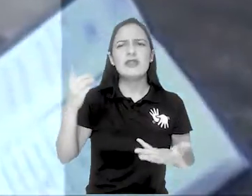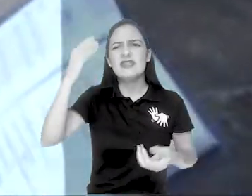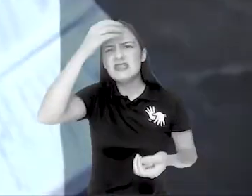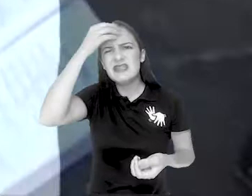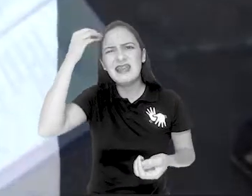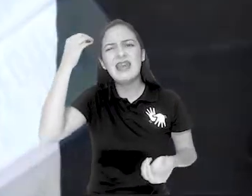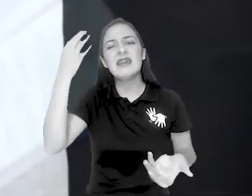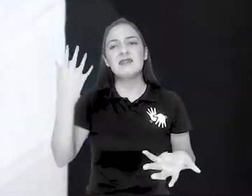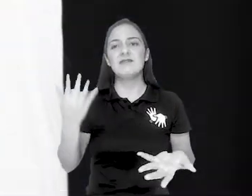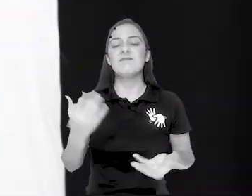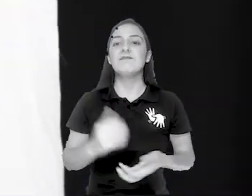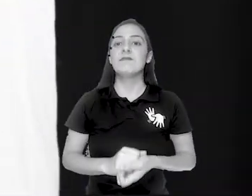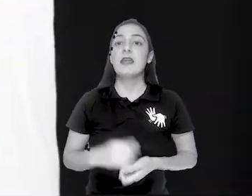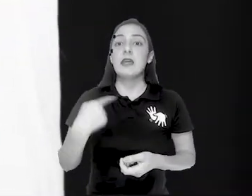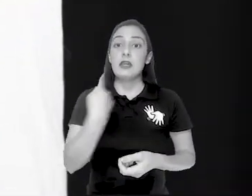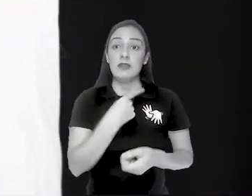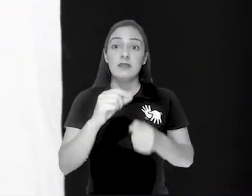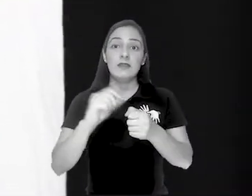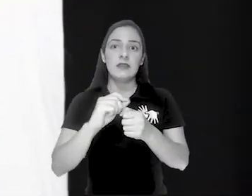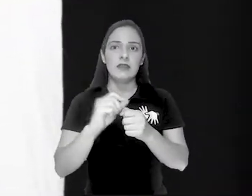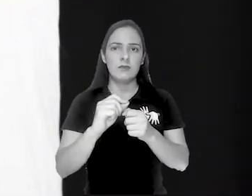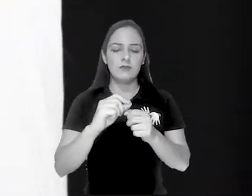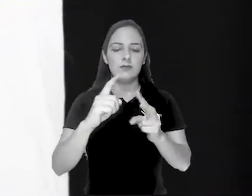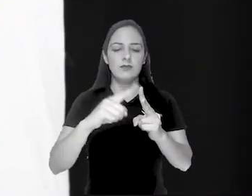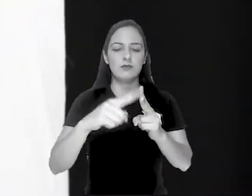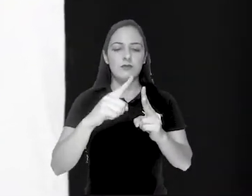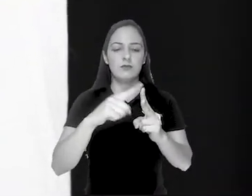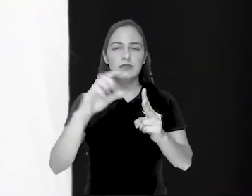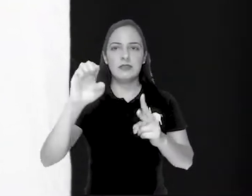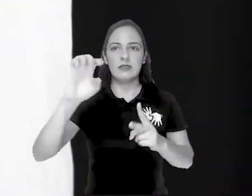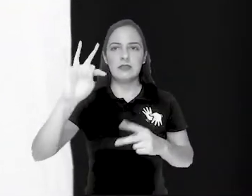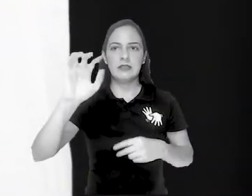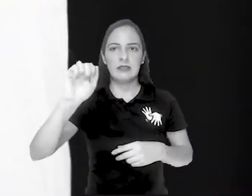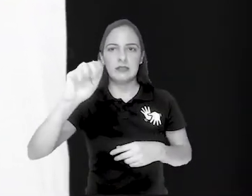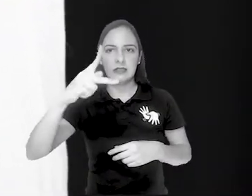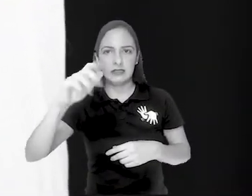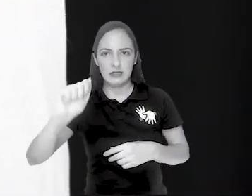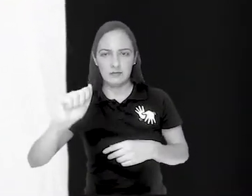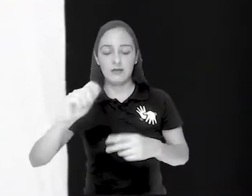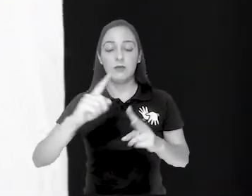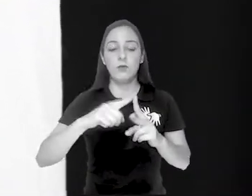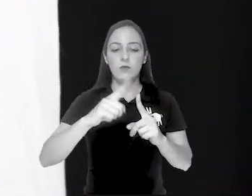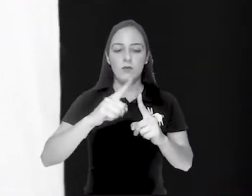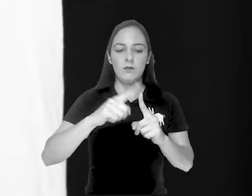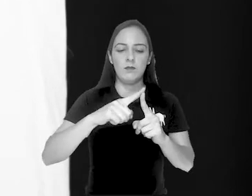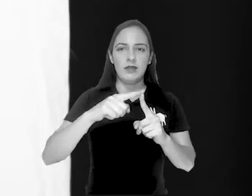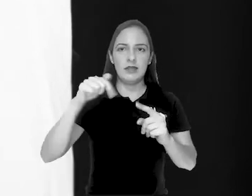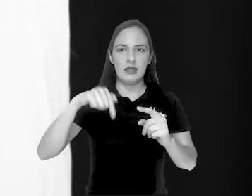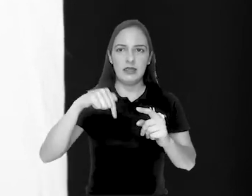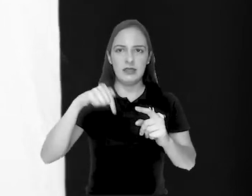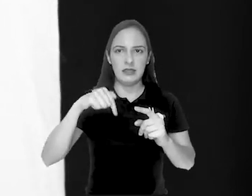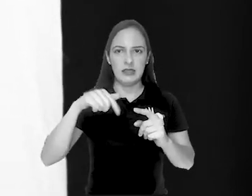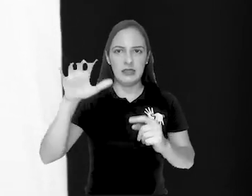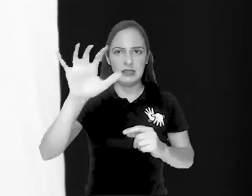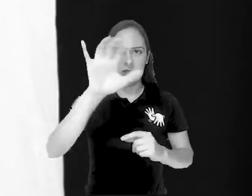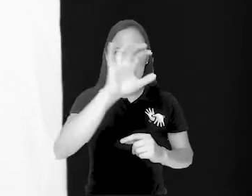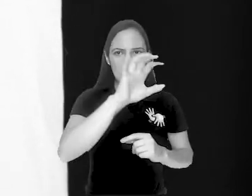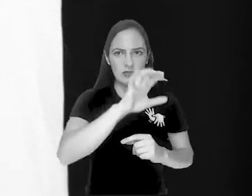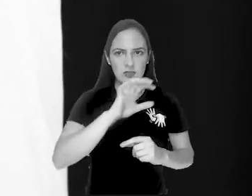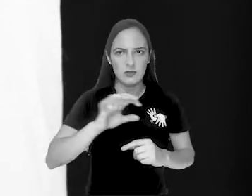recordação. Nós fizemos duas etapas, para ninguém perder. Uma etapa regional, que é daqui até onde tem o